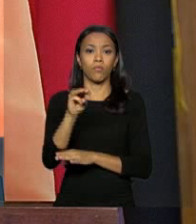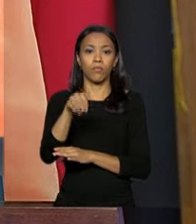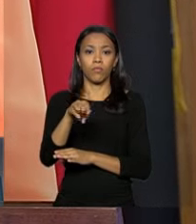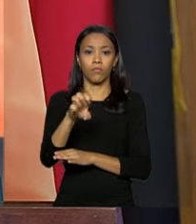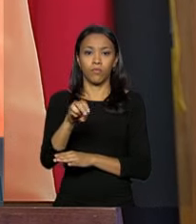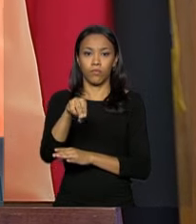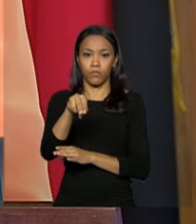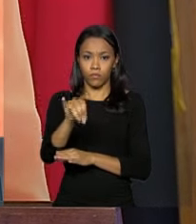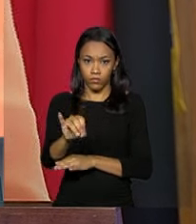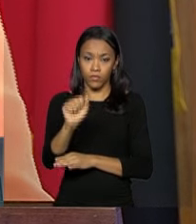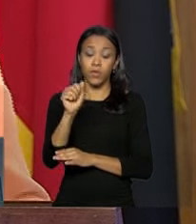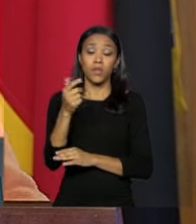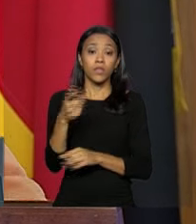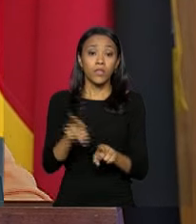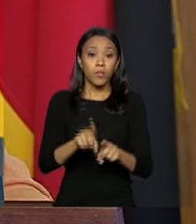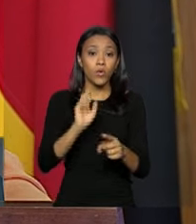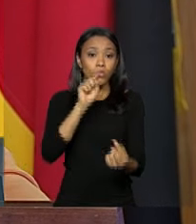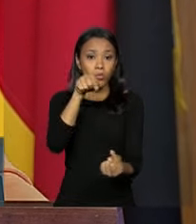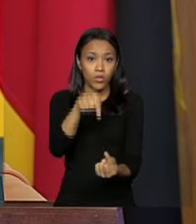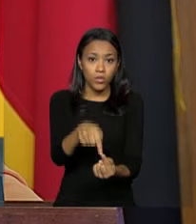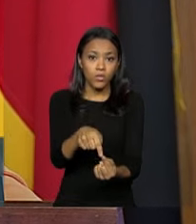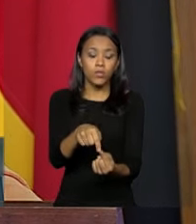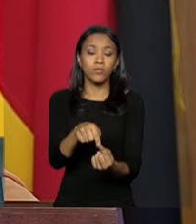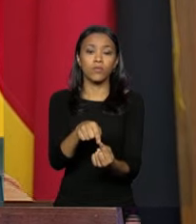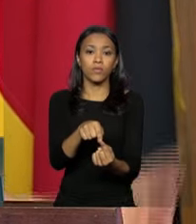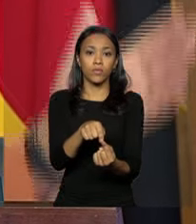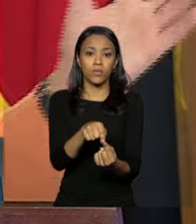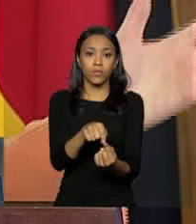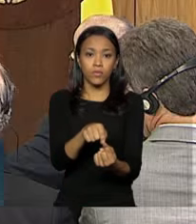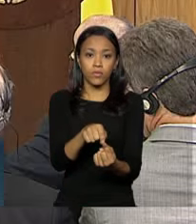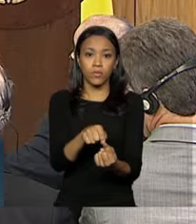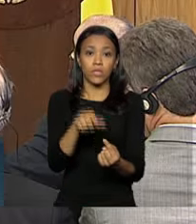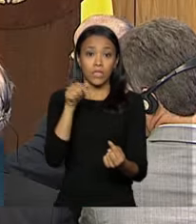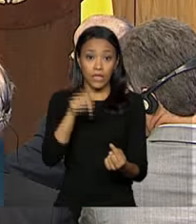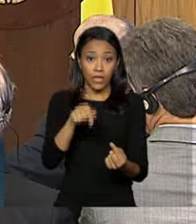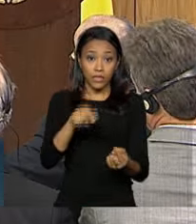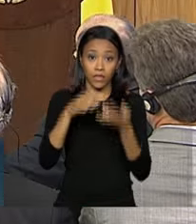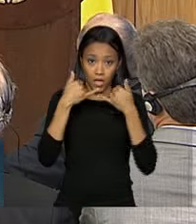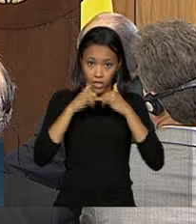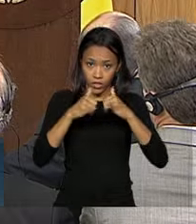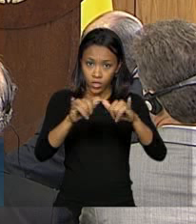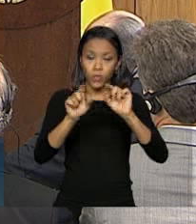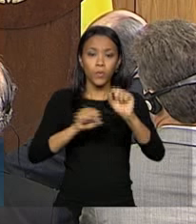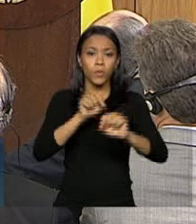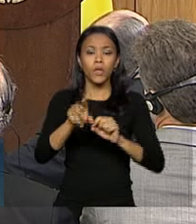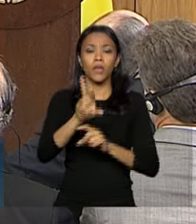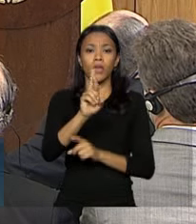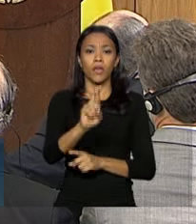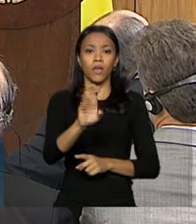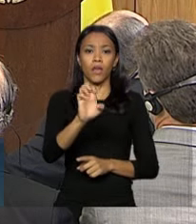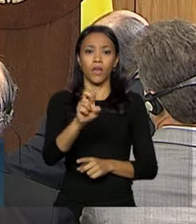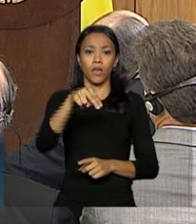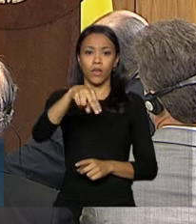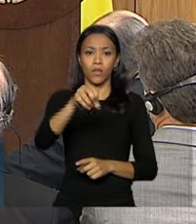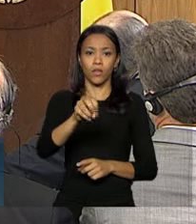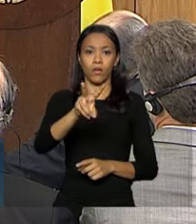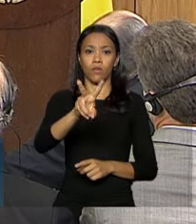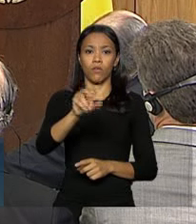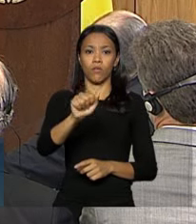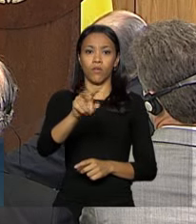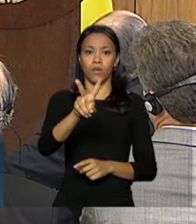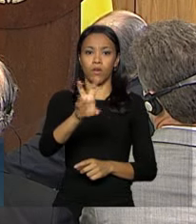e os objetivos sobre a ampliação das energias renováveis impressionaram-nos muito aqui no